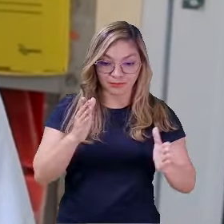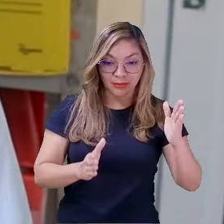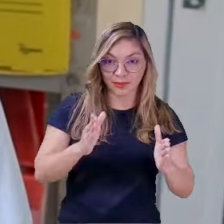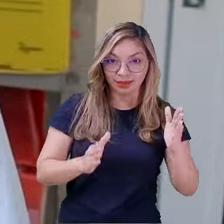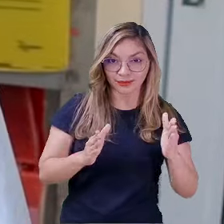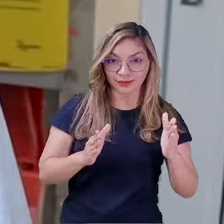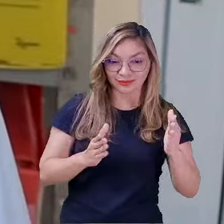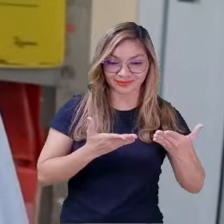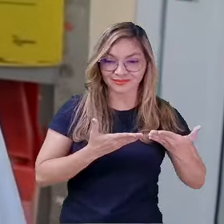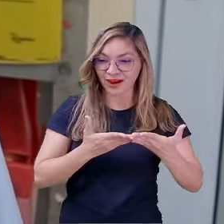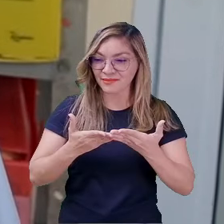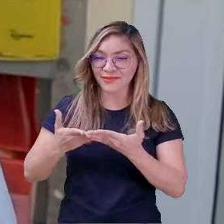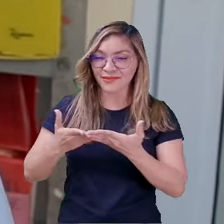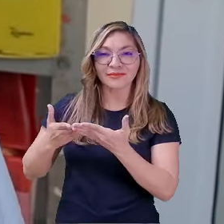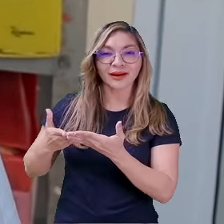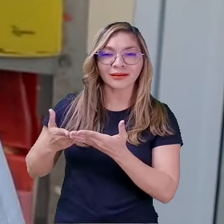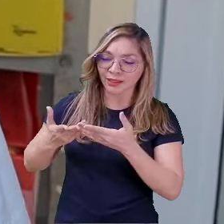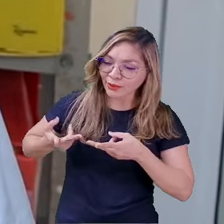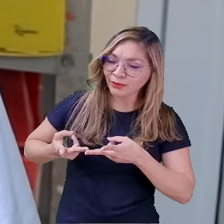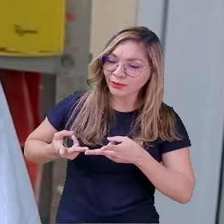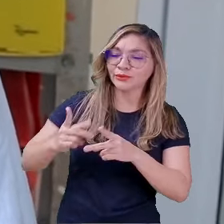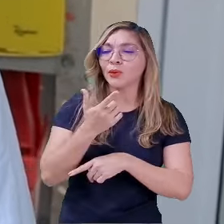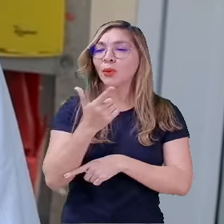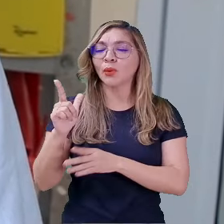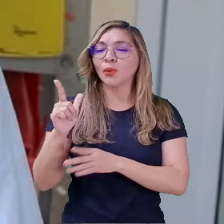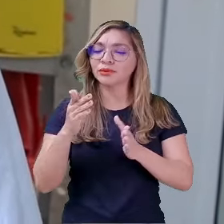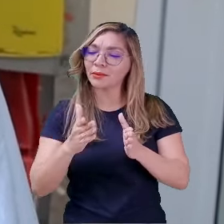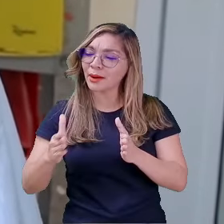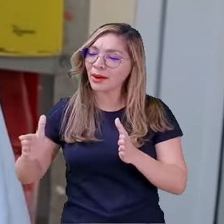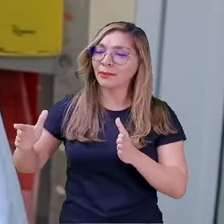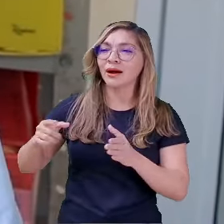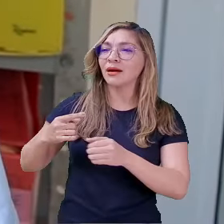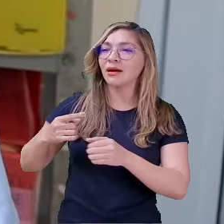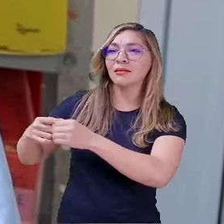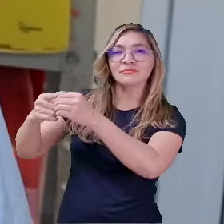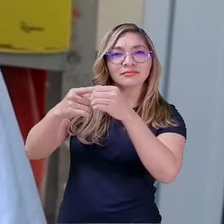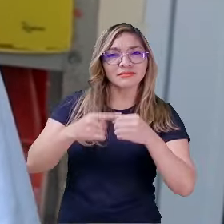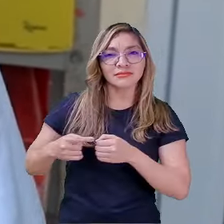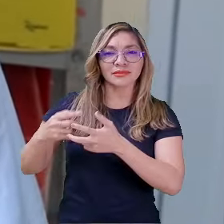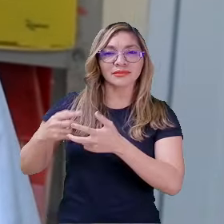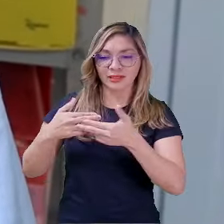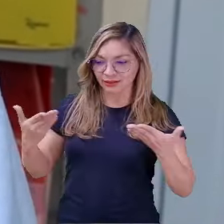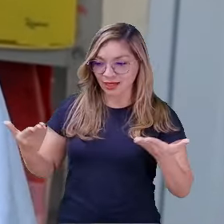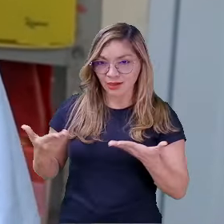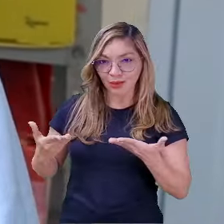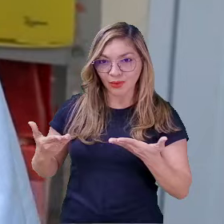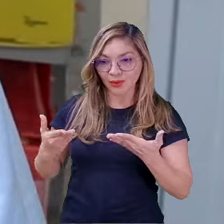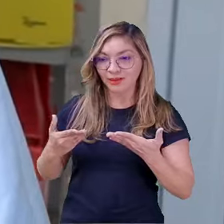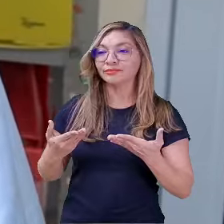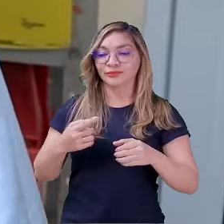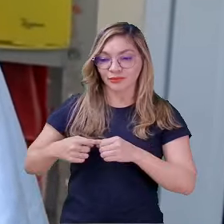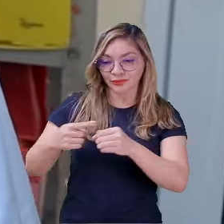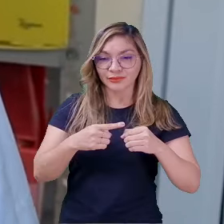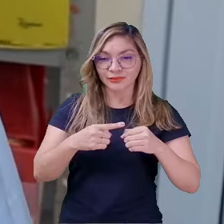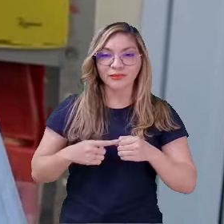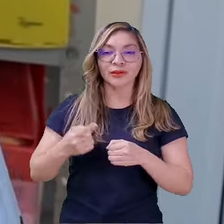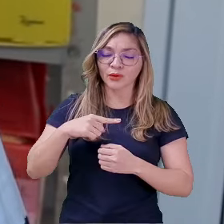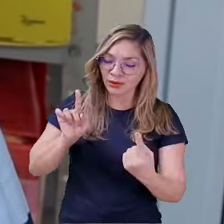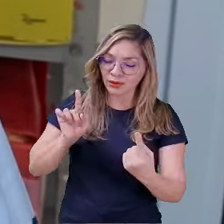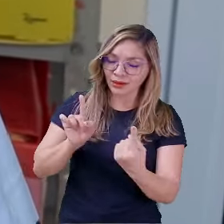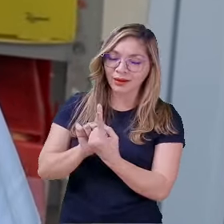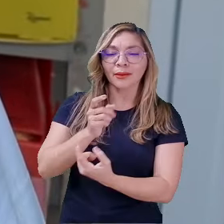Ainda vamos seguir com outras demandas em outras localidades, mas aqui dentro da Vila Progresso a gente tem feito um bom atendimento,